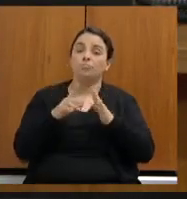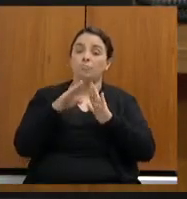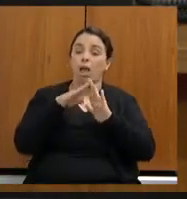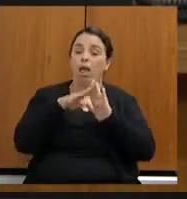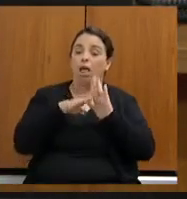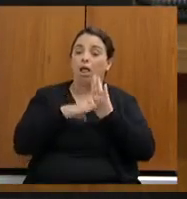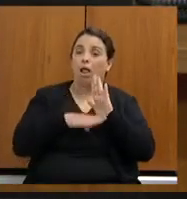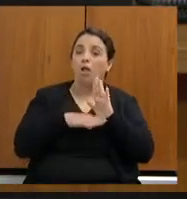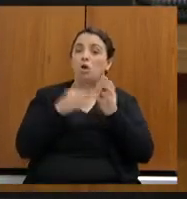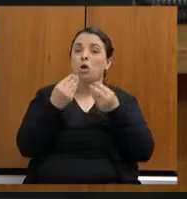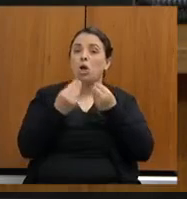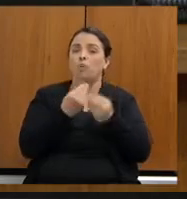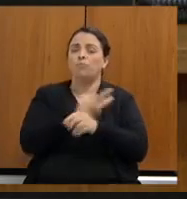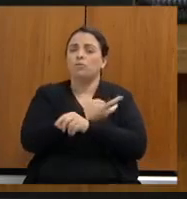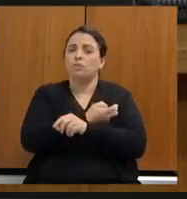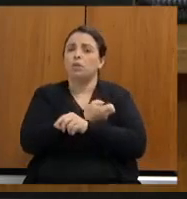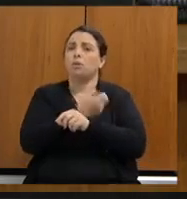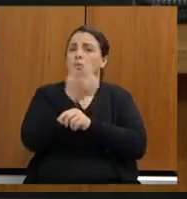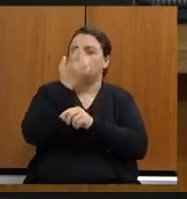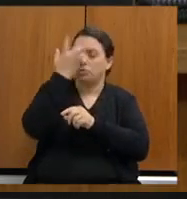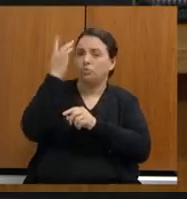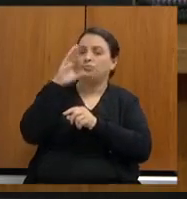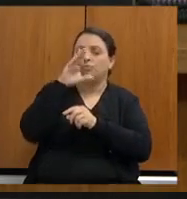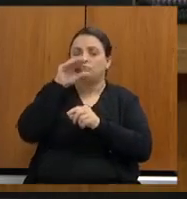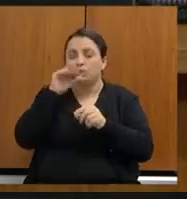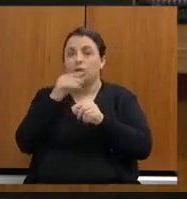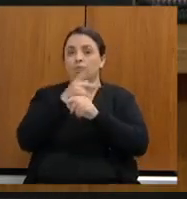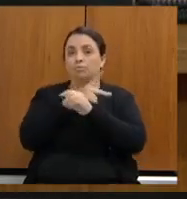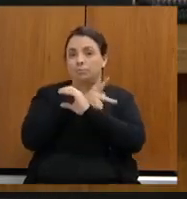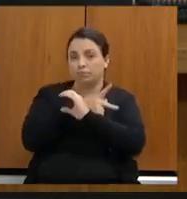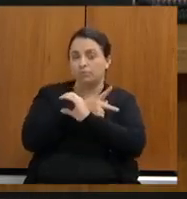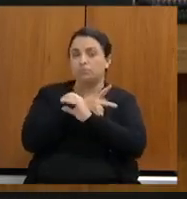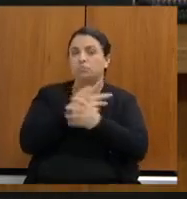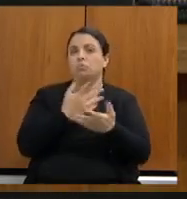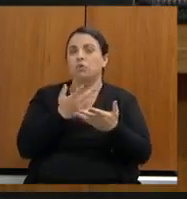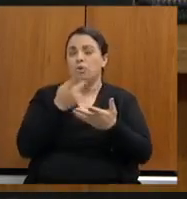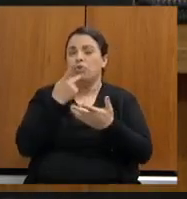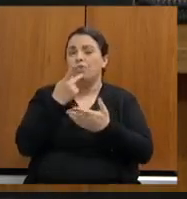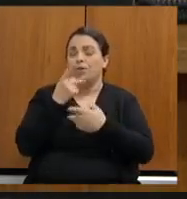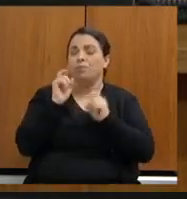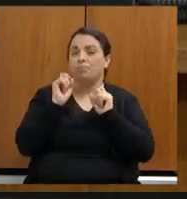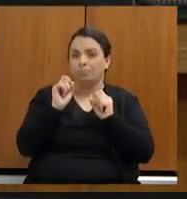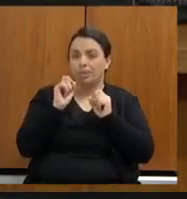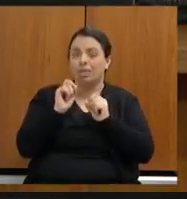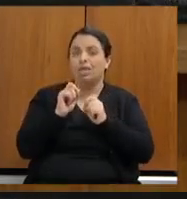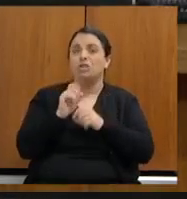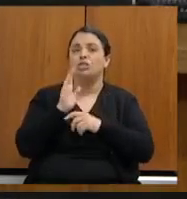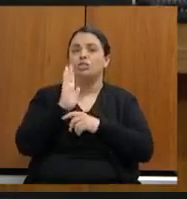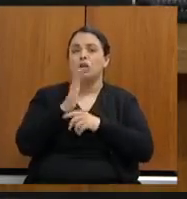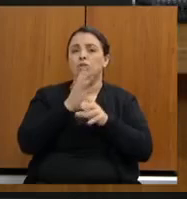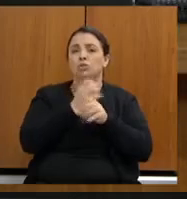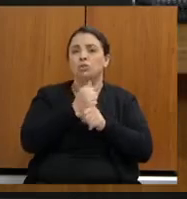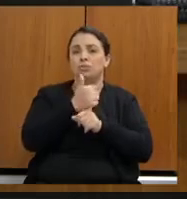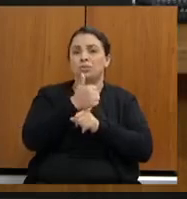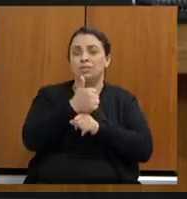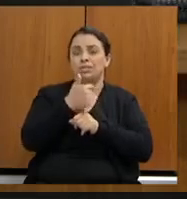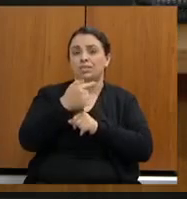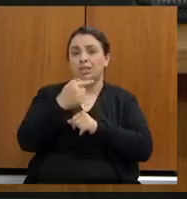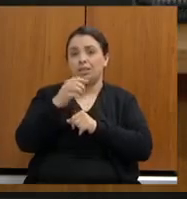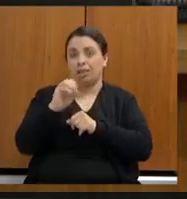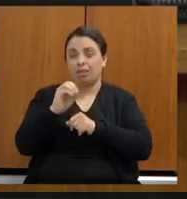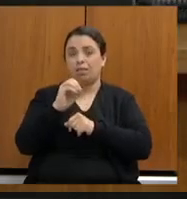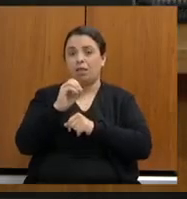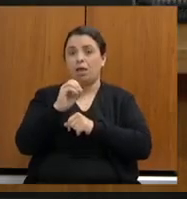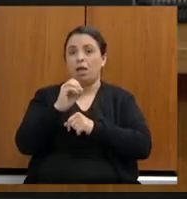como eu destaquei né nós tivemos aí 170 servidores que se recusaram a